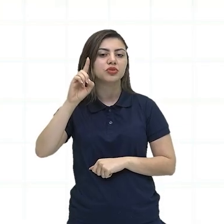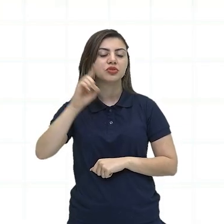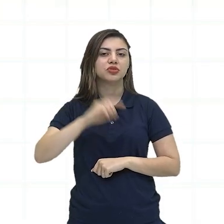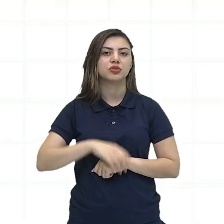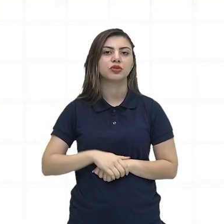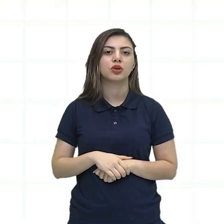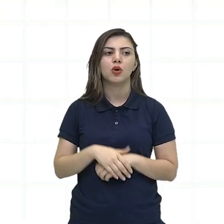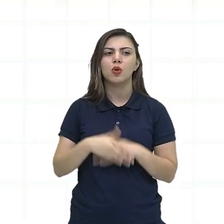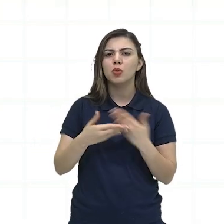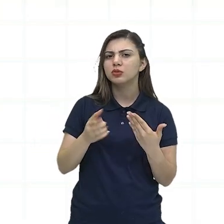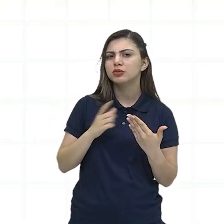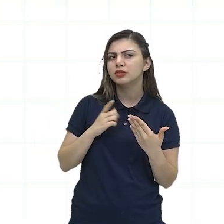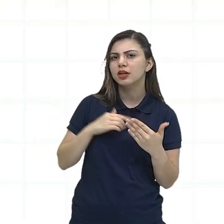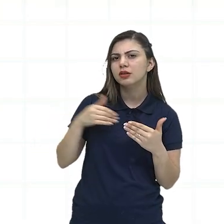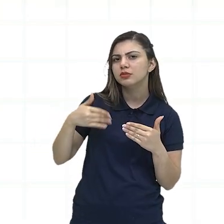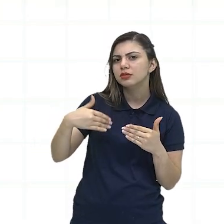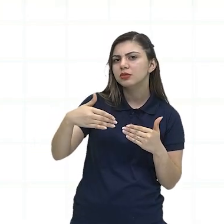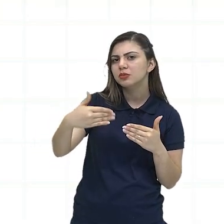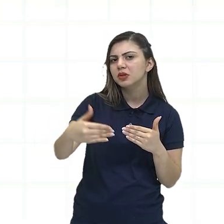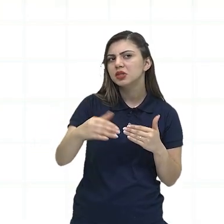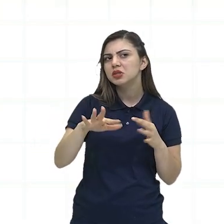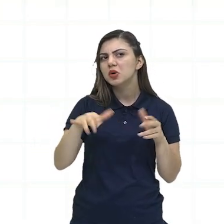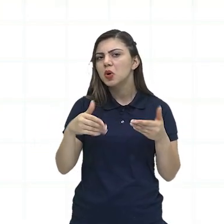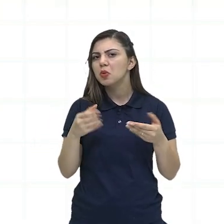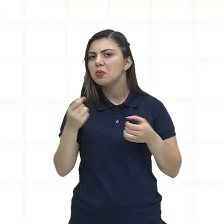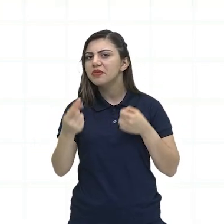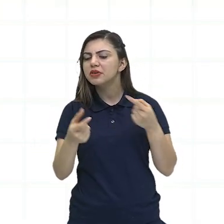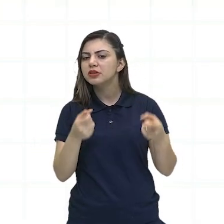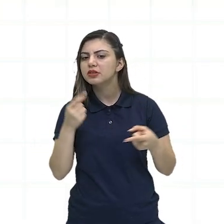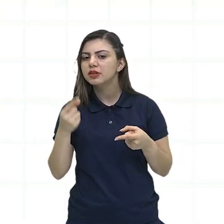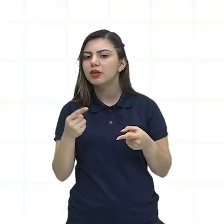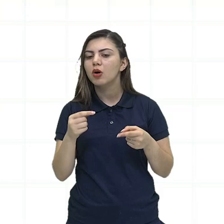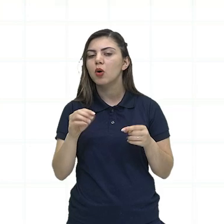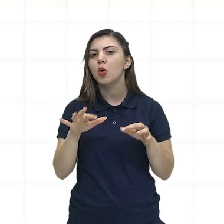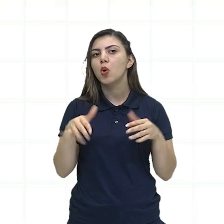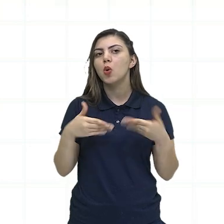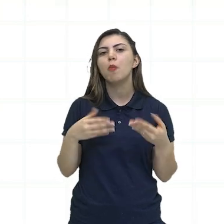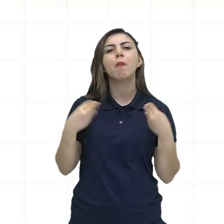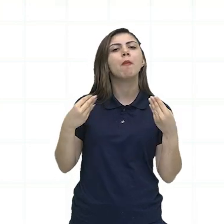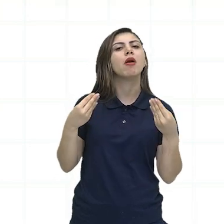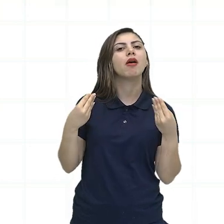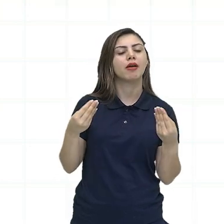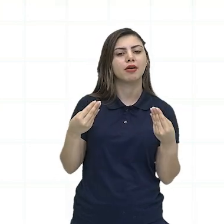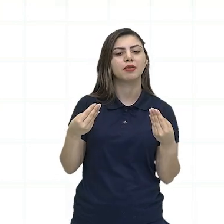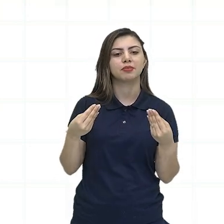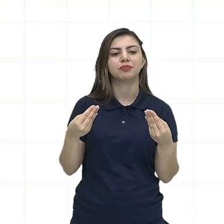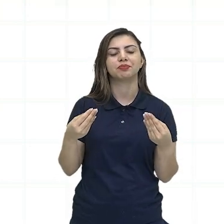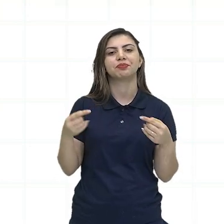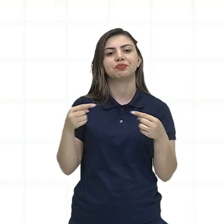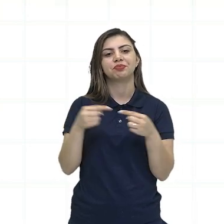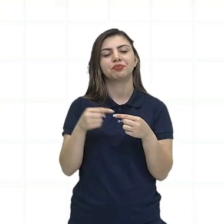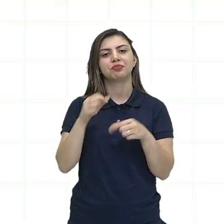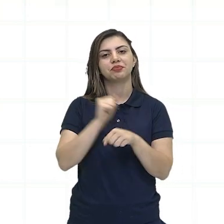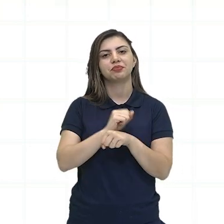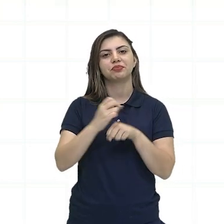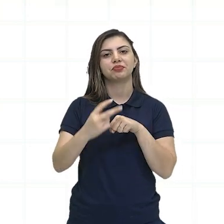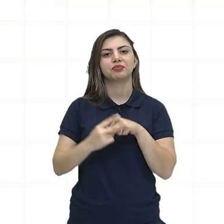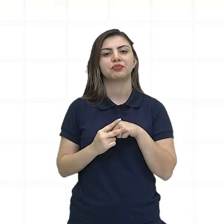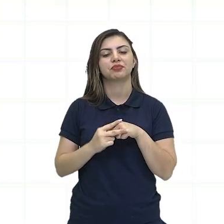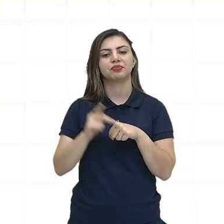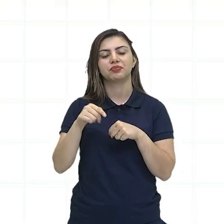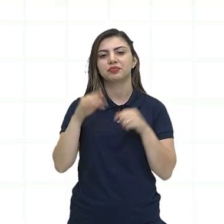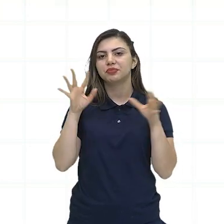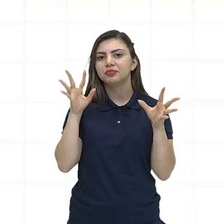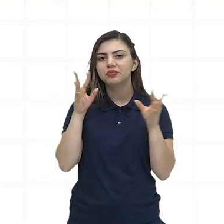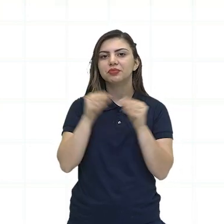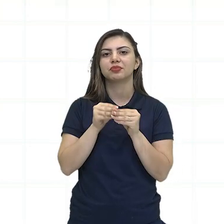often, com que frequência, or to what, ou para que, né? Something happens. Então, em